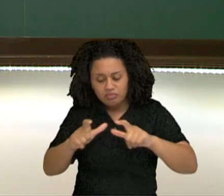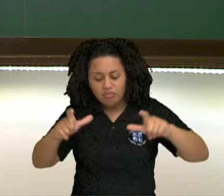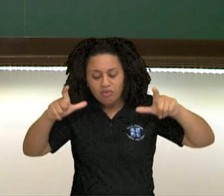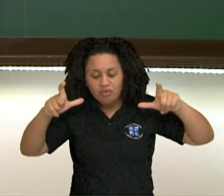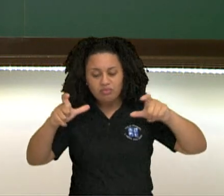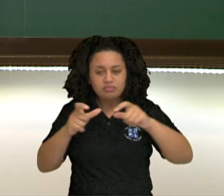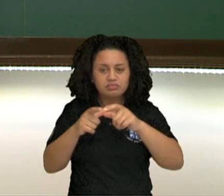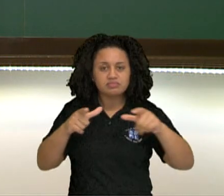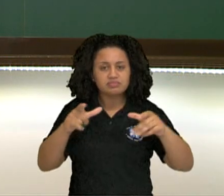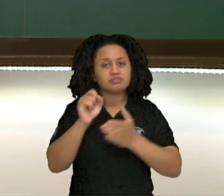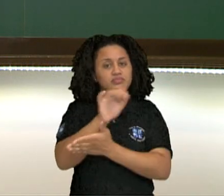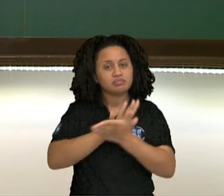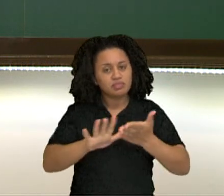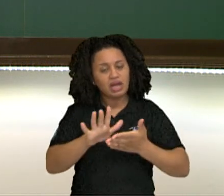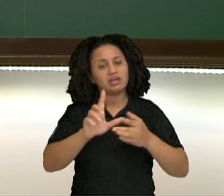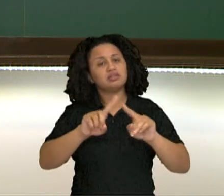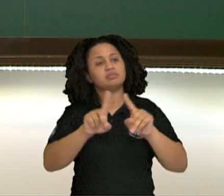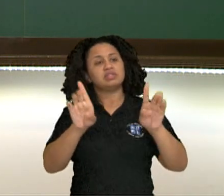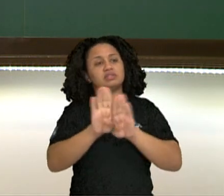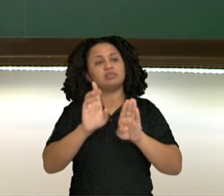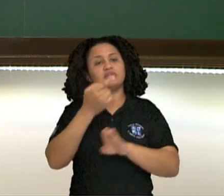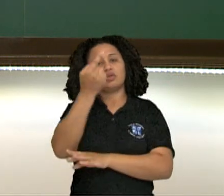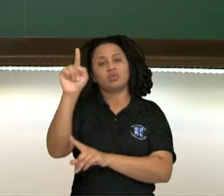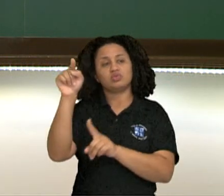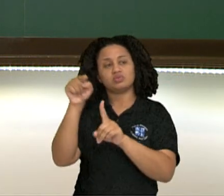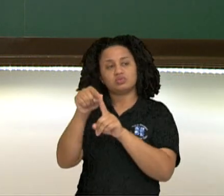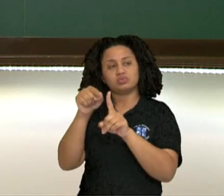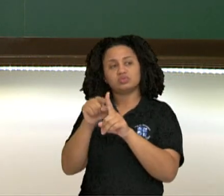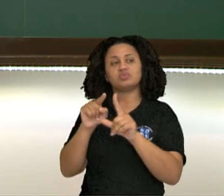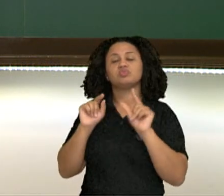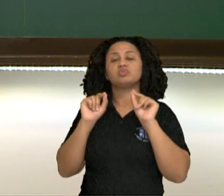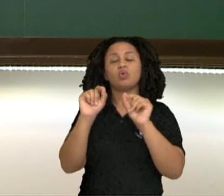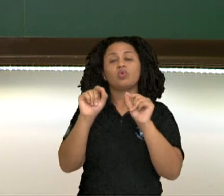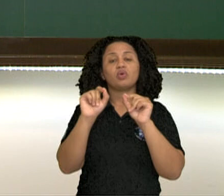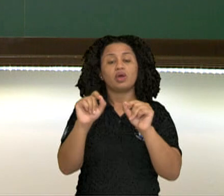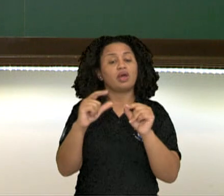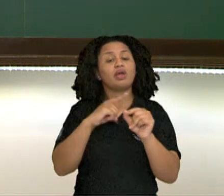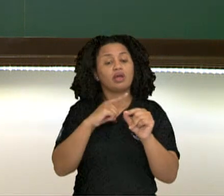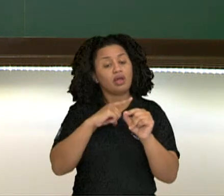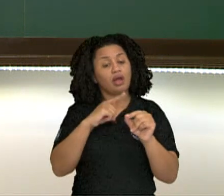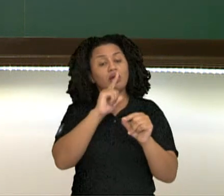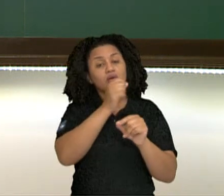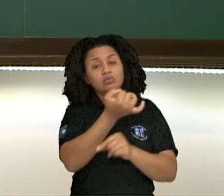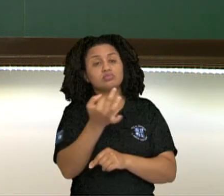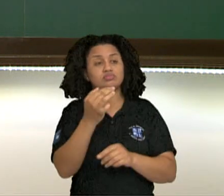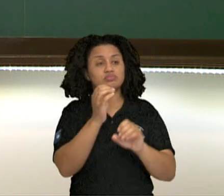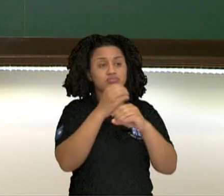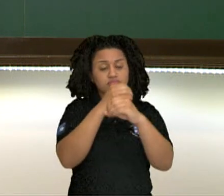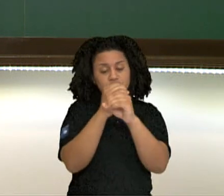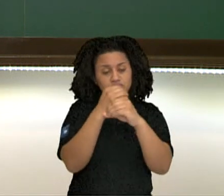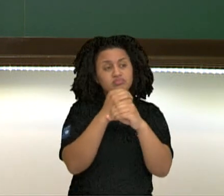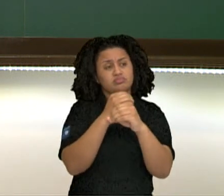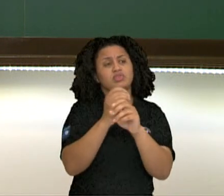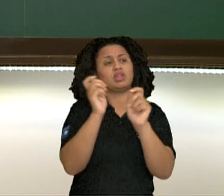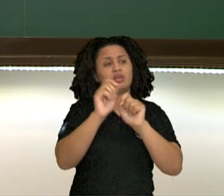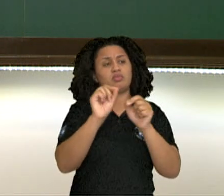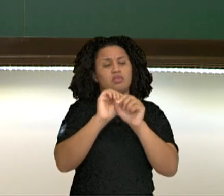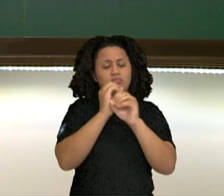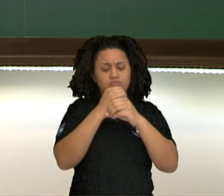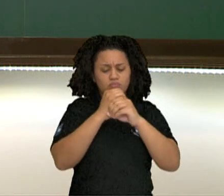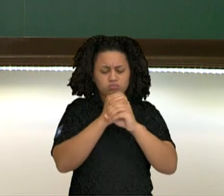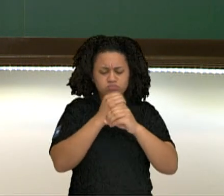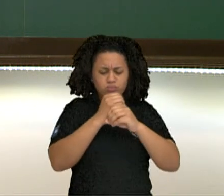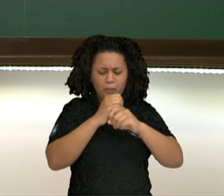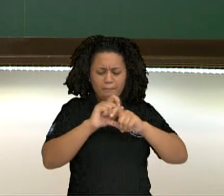imagem tal mas existem também outros tipos de microscópios que são chamados os microscópios eletrônicos o que permite uma ampliação da imagem